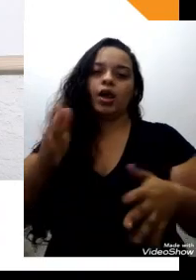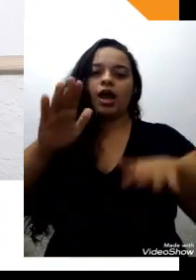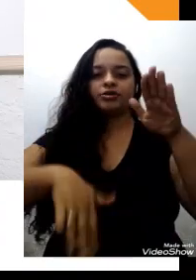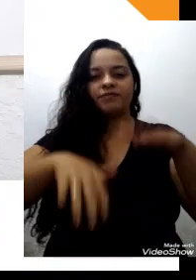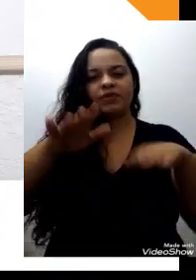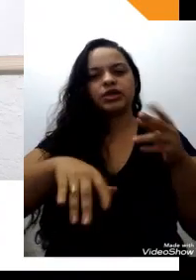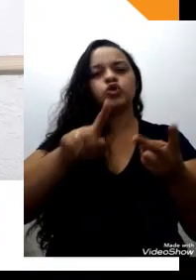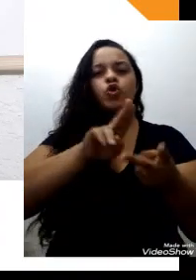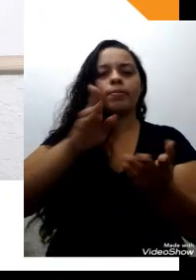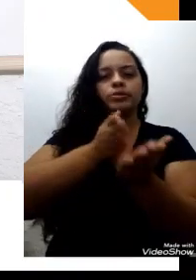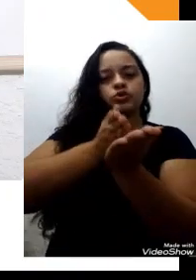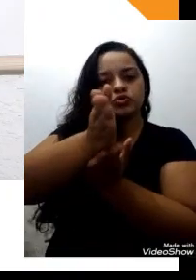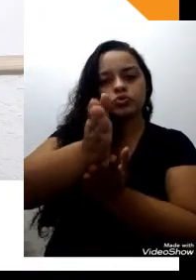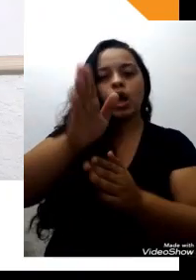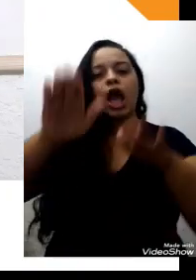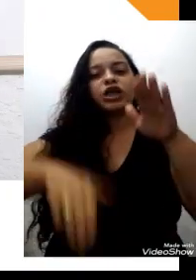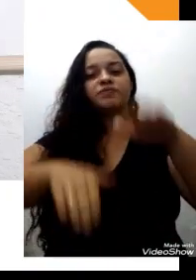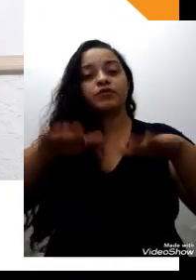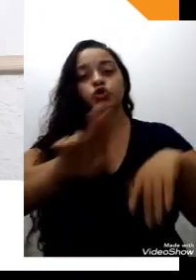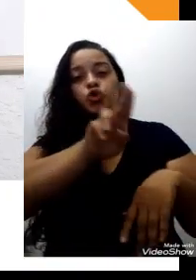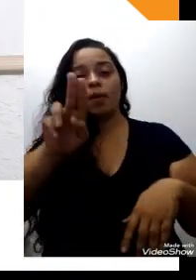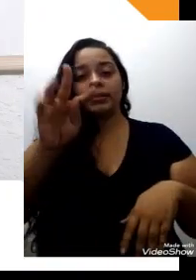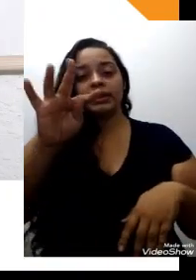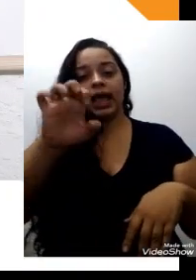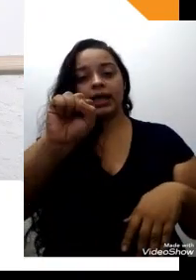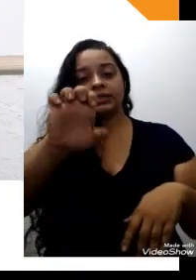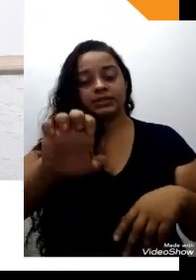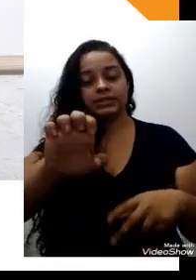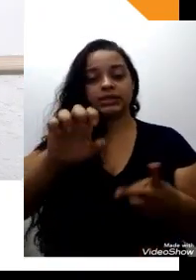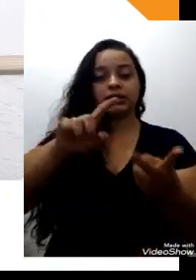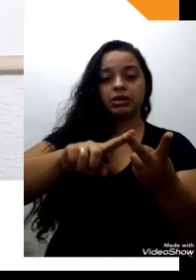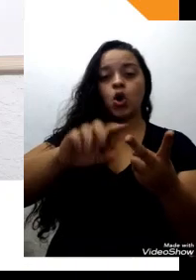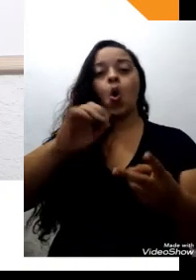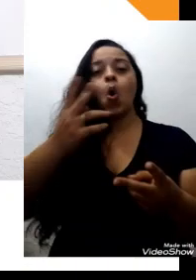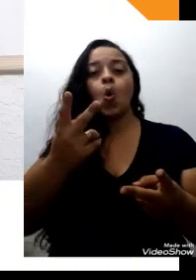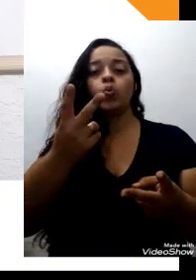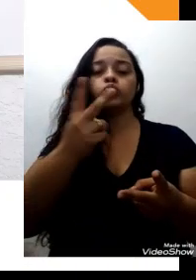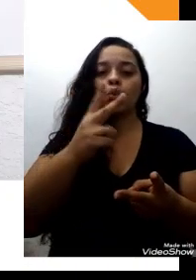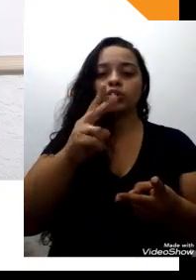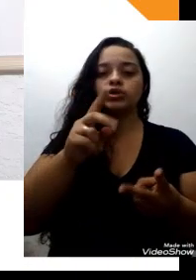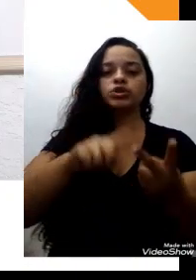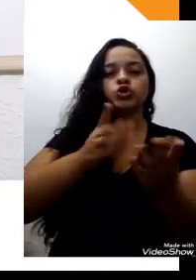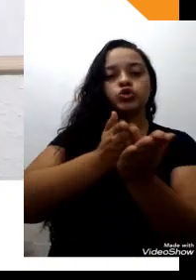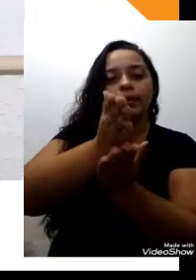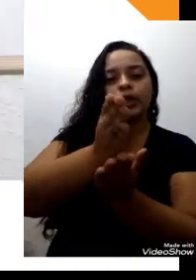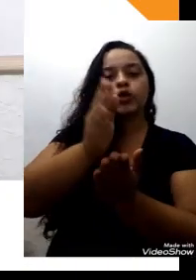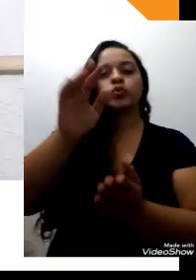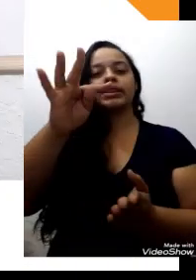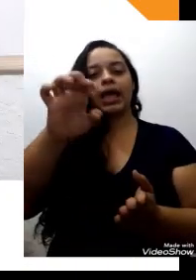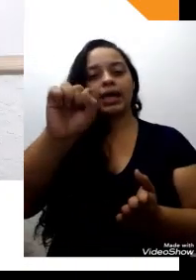tese. Às vezes a gente chama de direcionamento, às vezes a gente chama de tese, às vezes a gente chama de direcionamento para a tese. Por